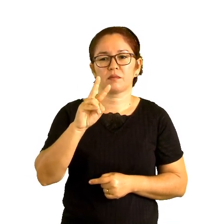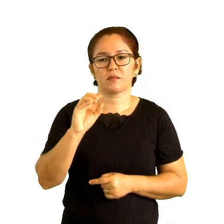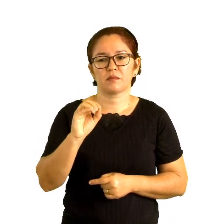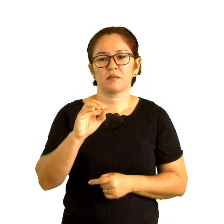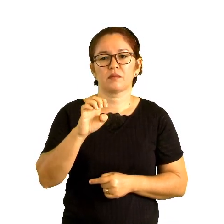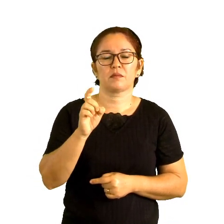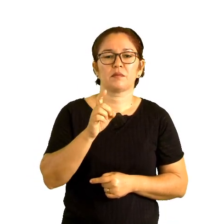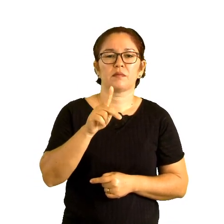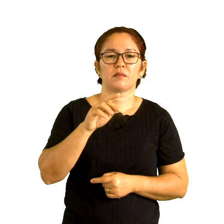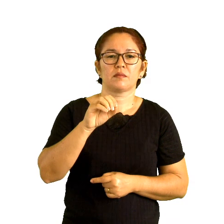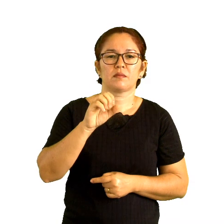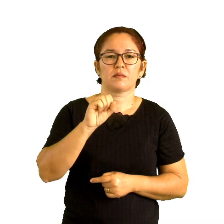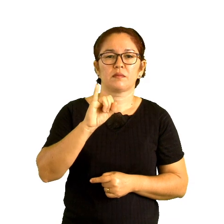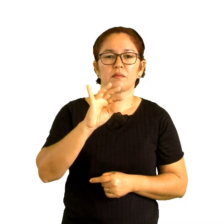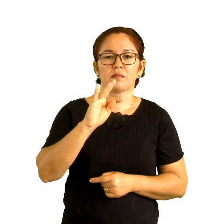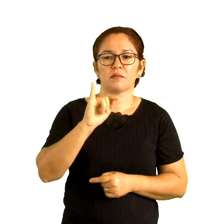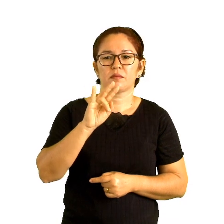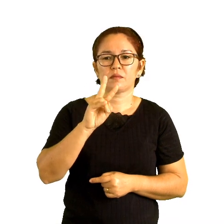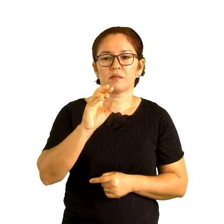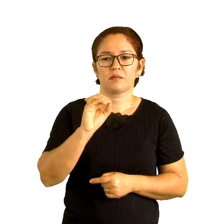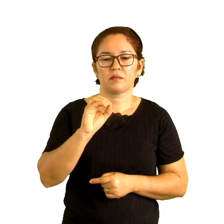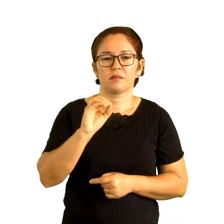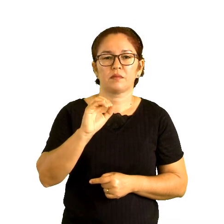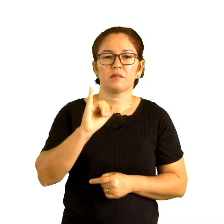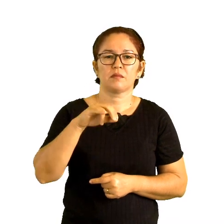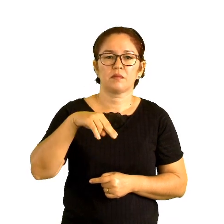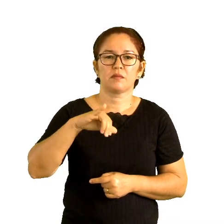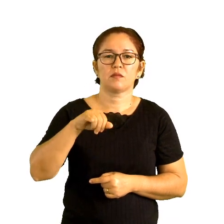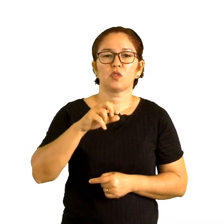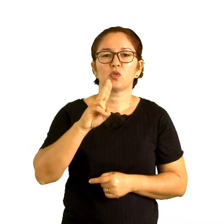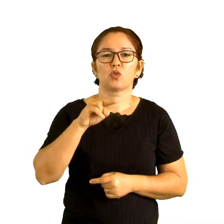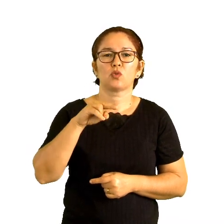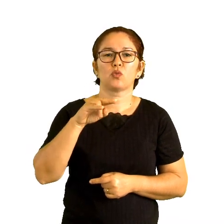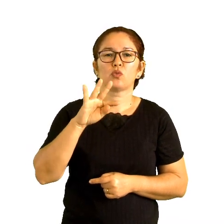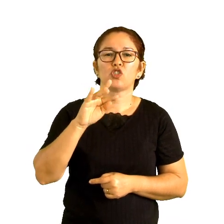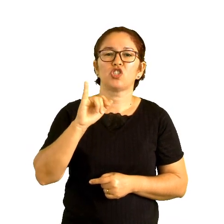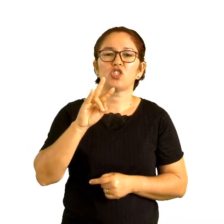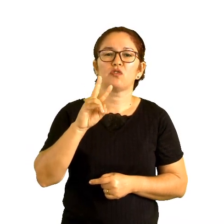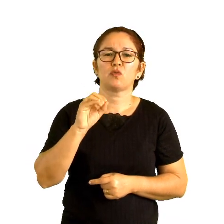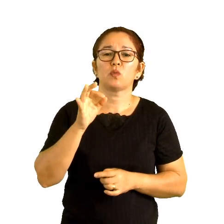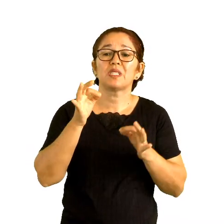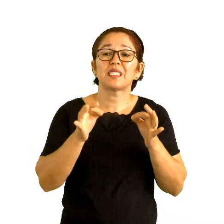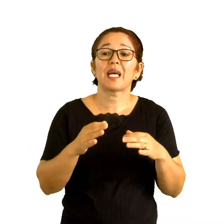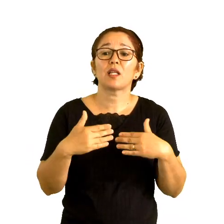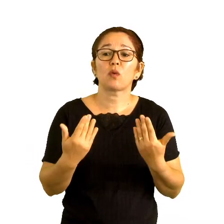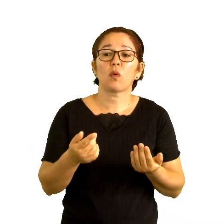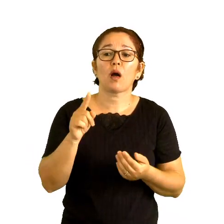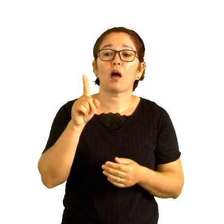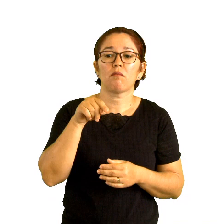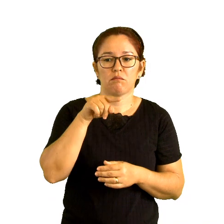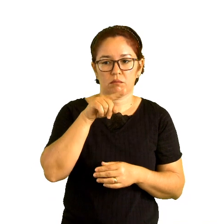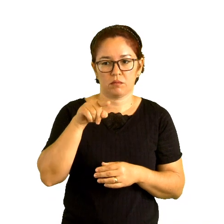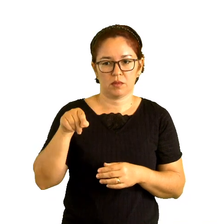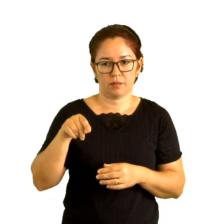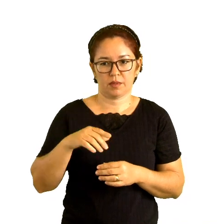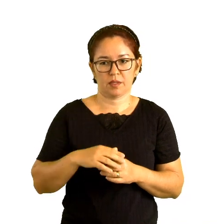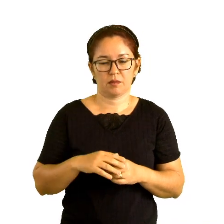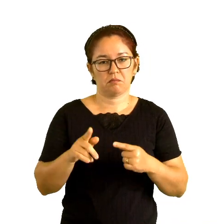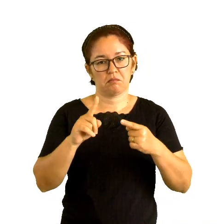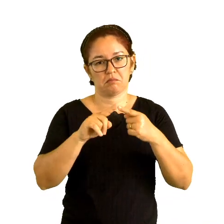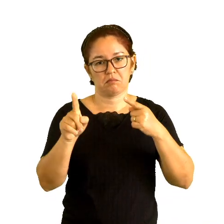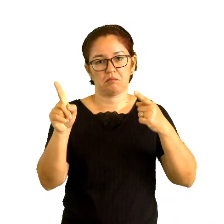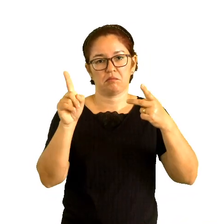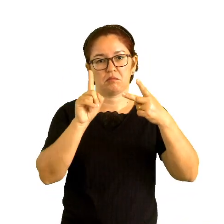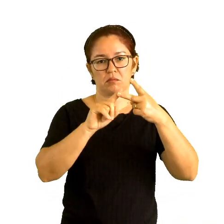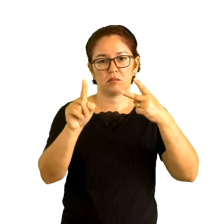analisar, né, e responder. Que tipo de texto é esse? Ele é um texto dissertativo,